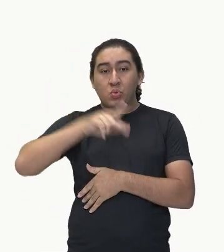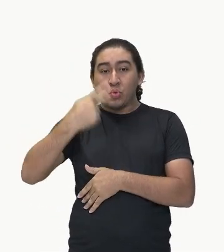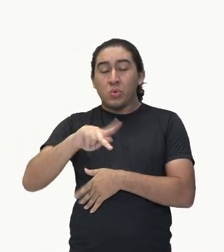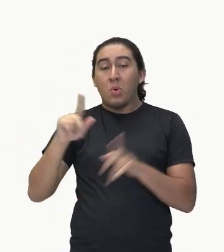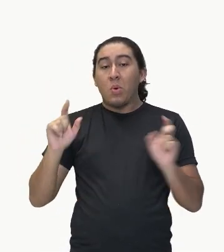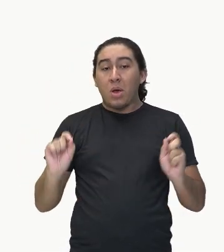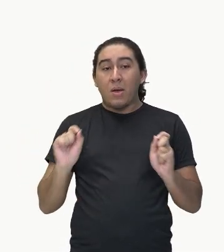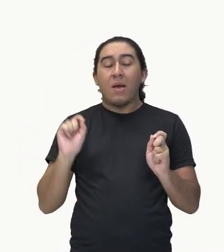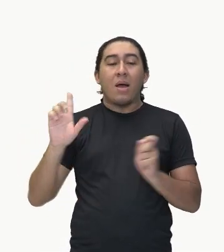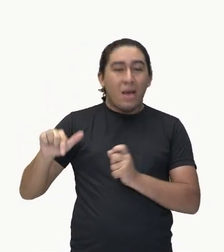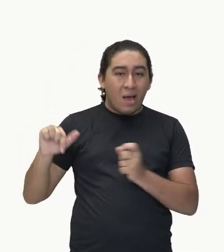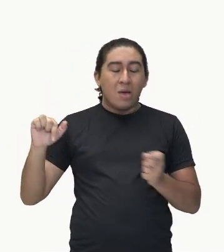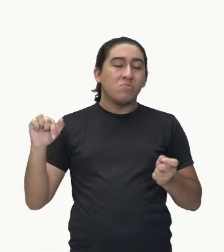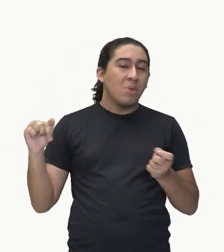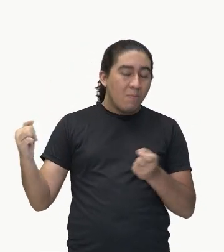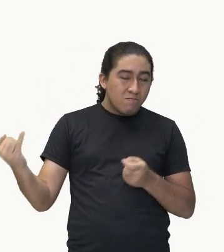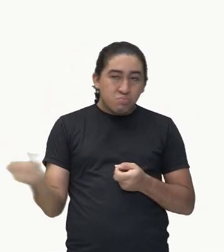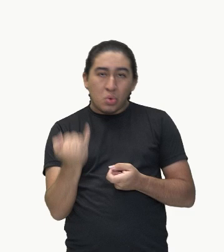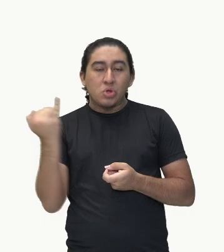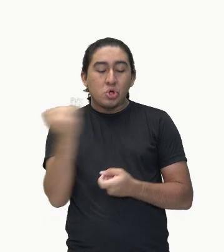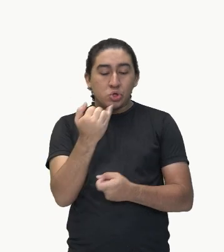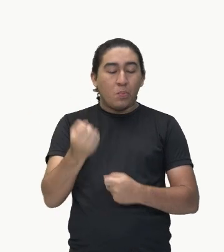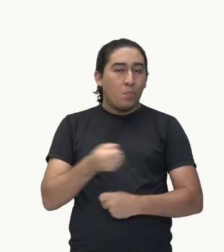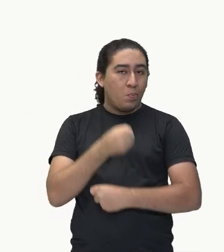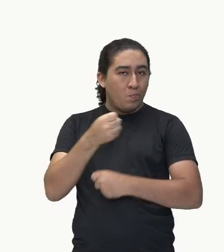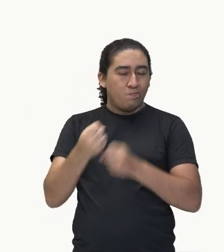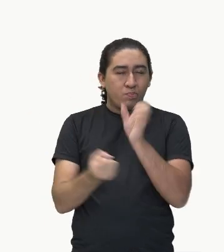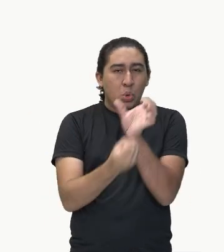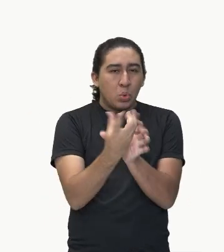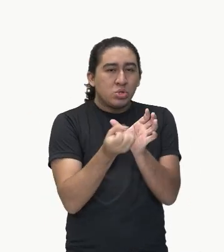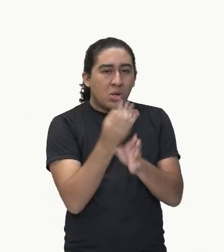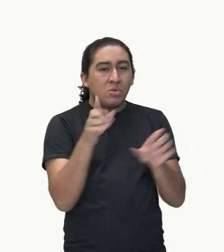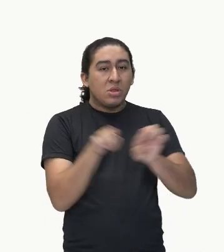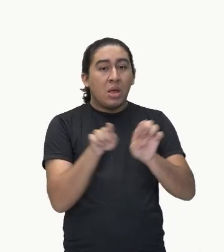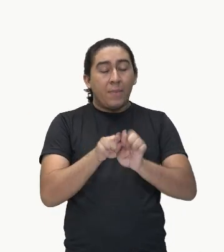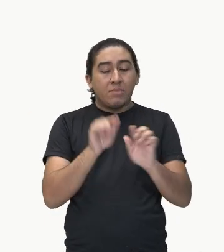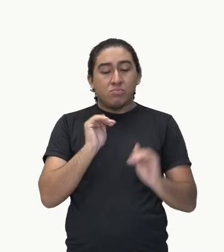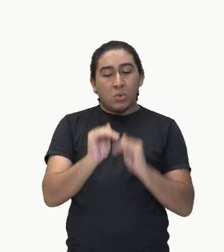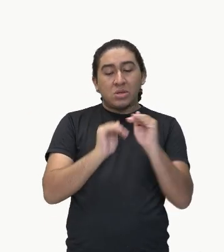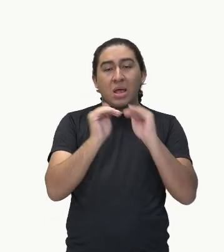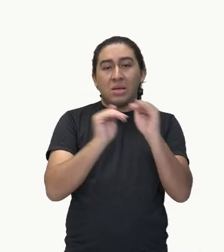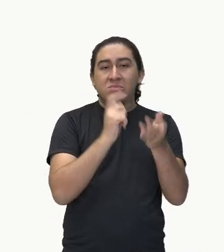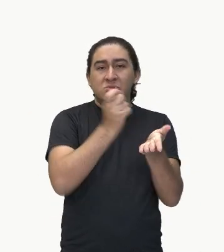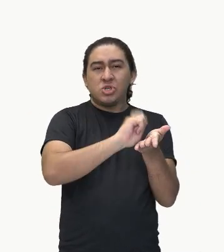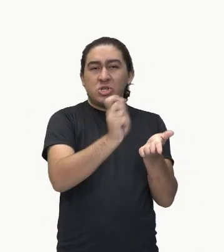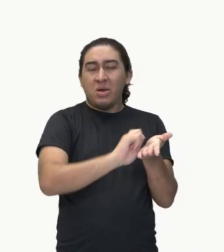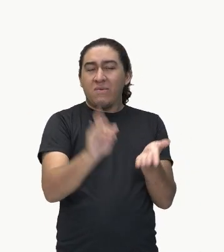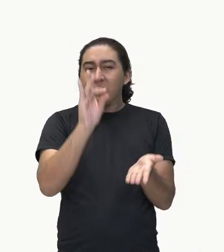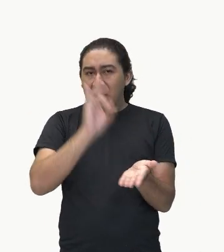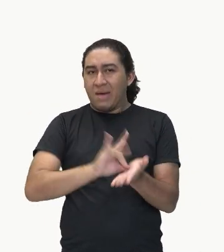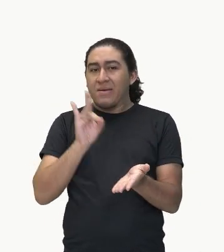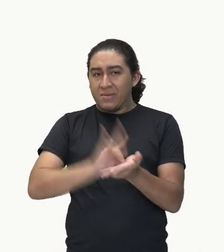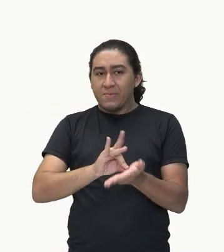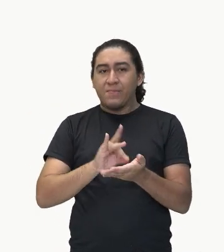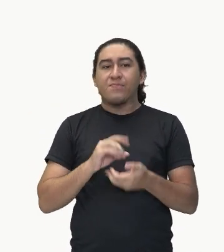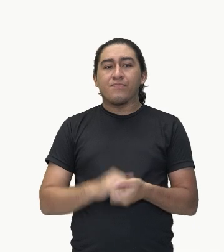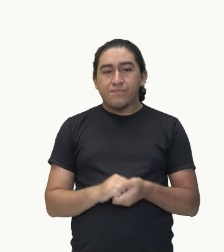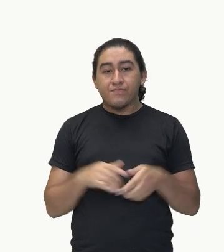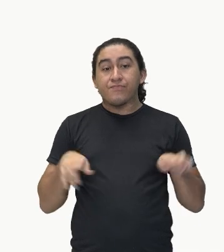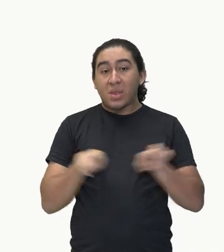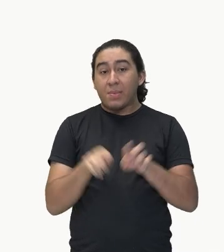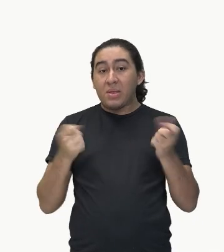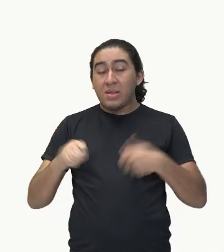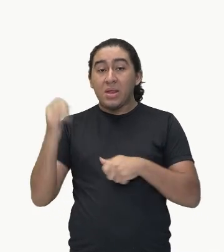uma grande produção, com um processo, né, de escrever bastante variado. E temos que